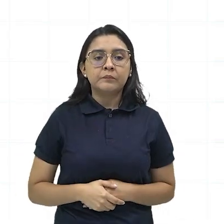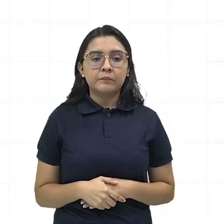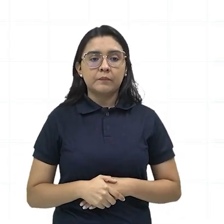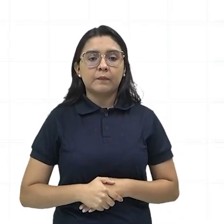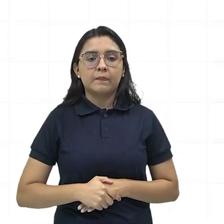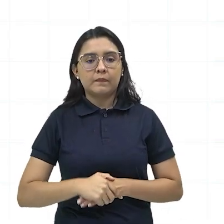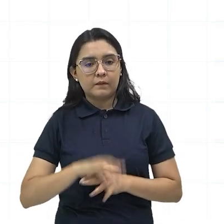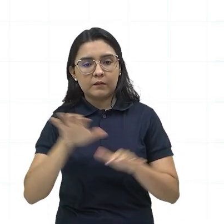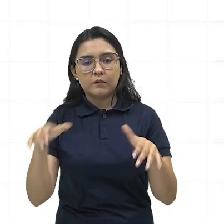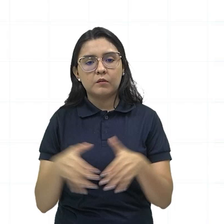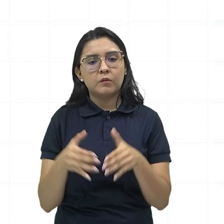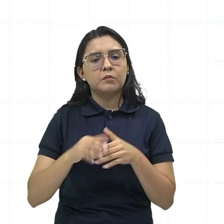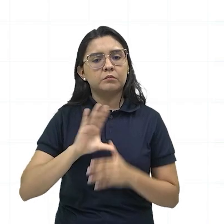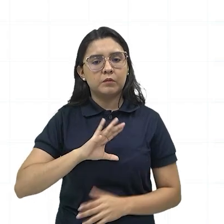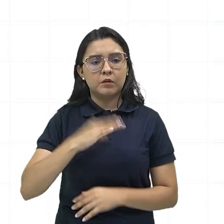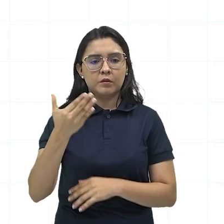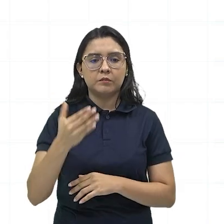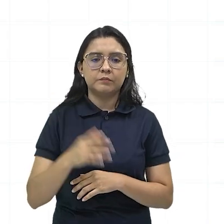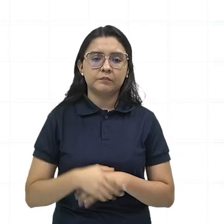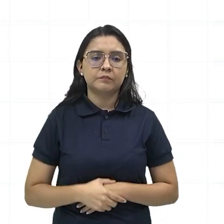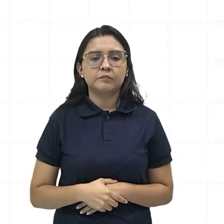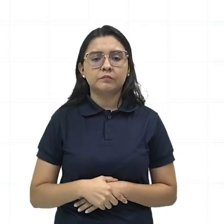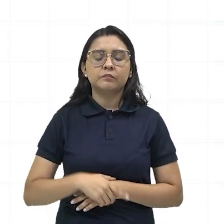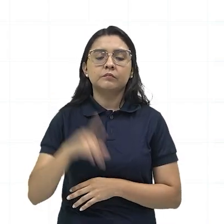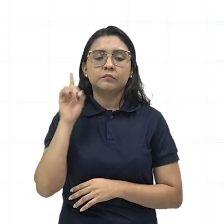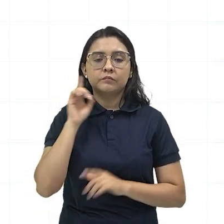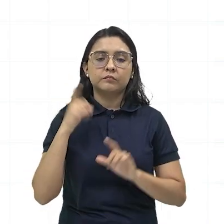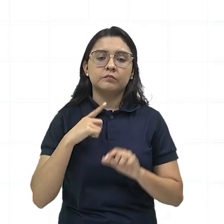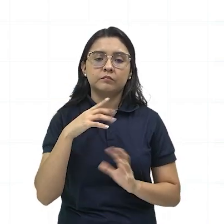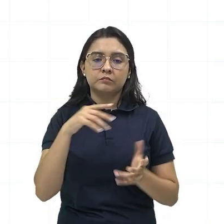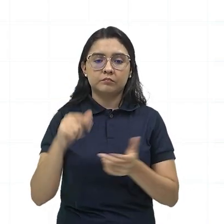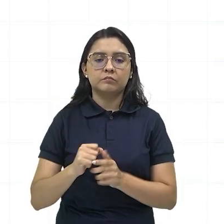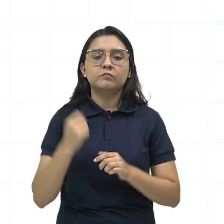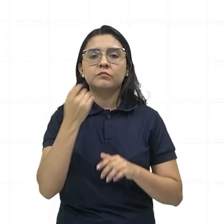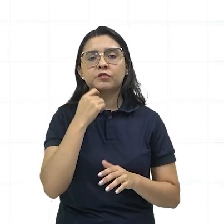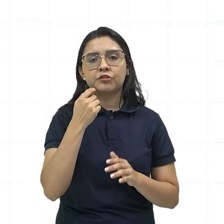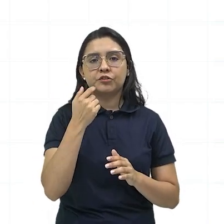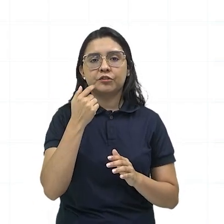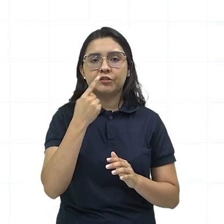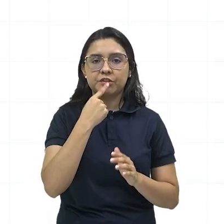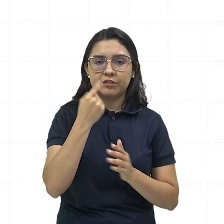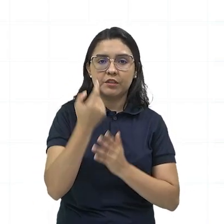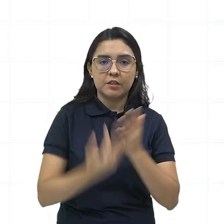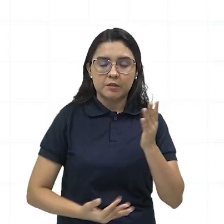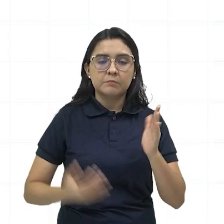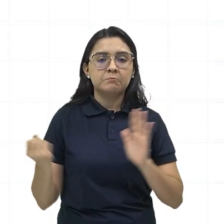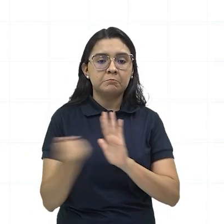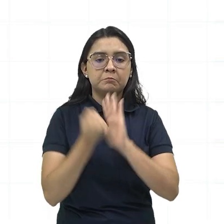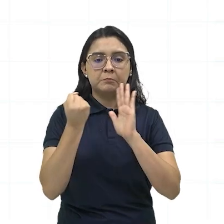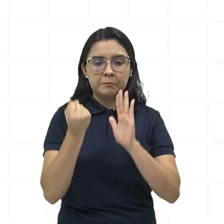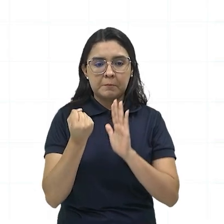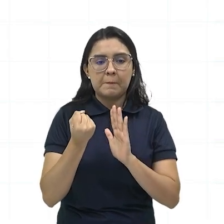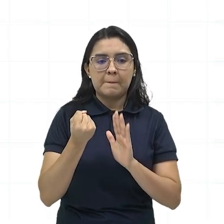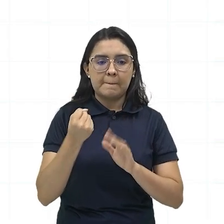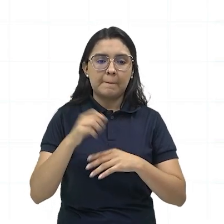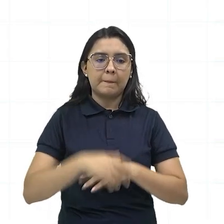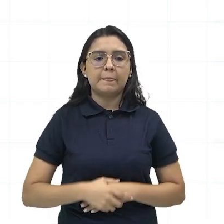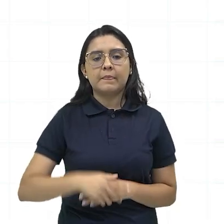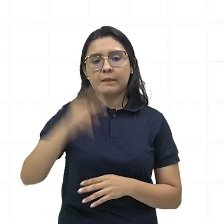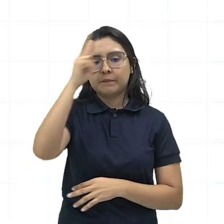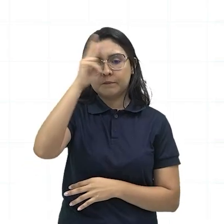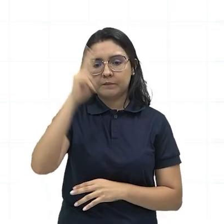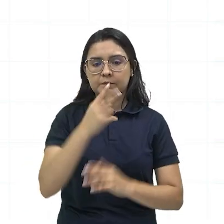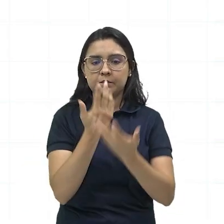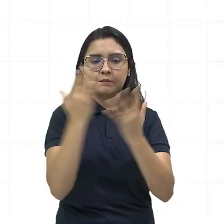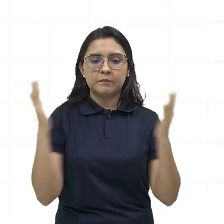Nação valente que um dia de sangue esta terra manchou. São histórias da mata, Carvajal me contou. Então a gente tem lá o